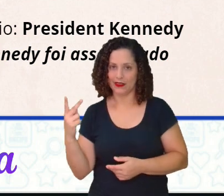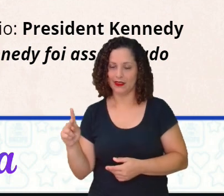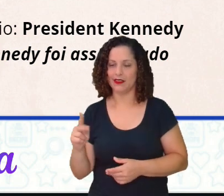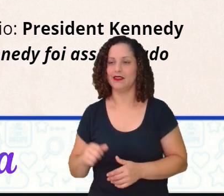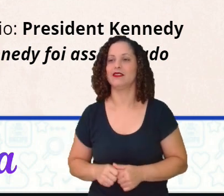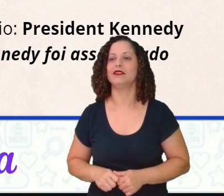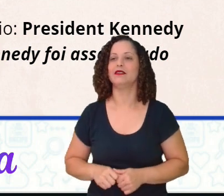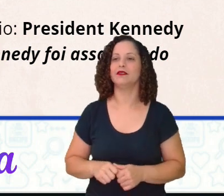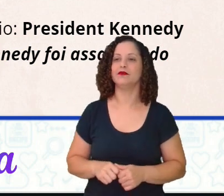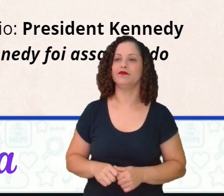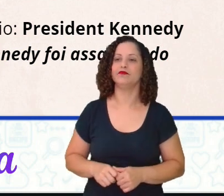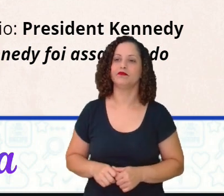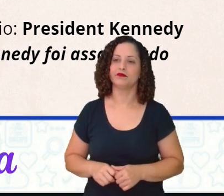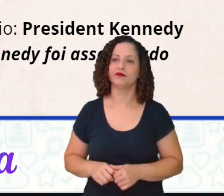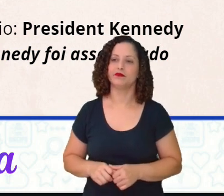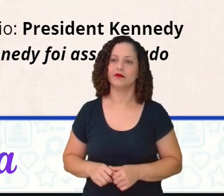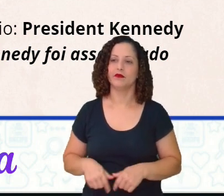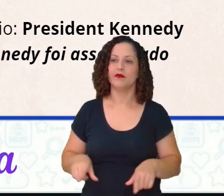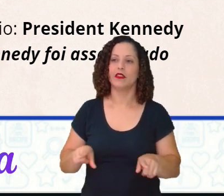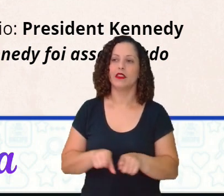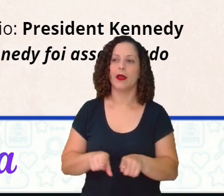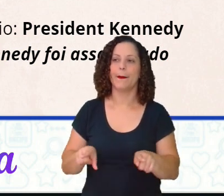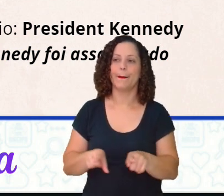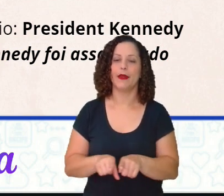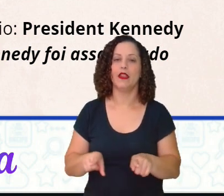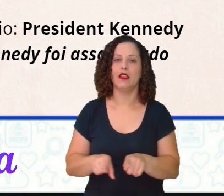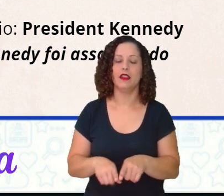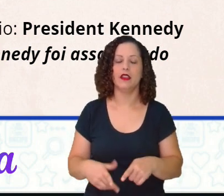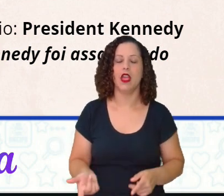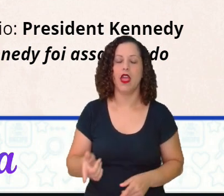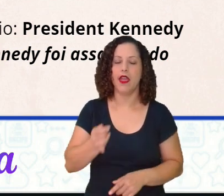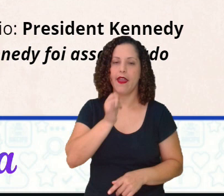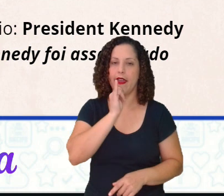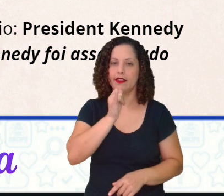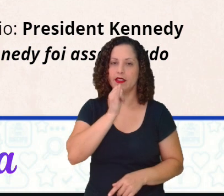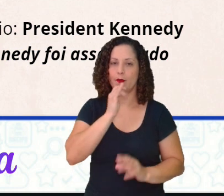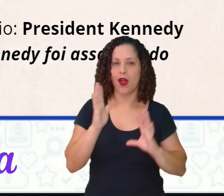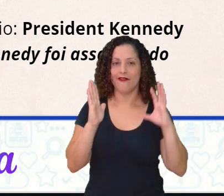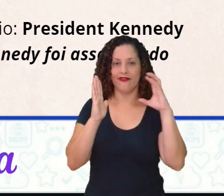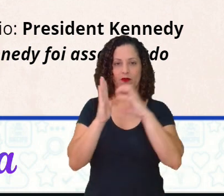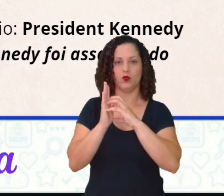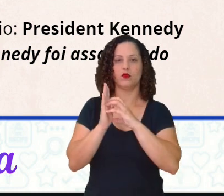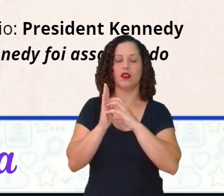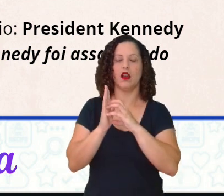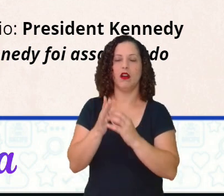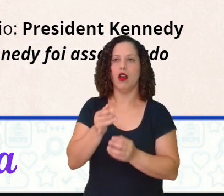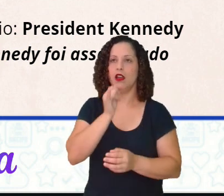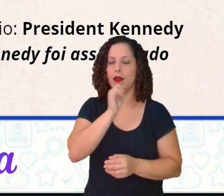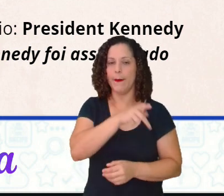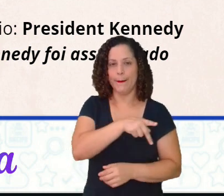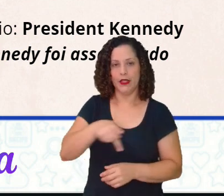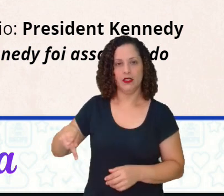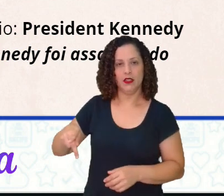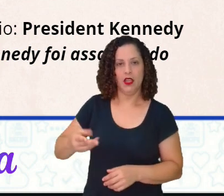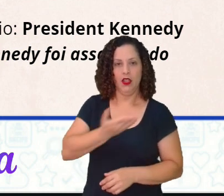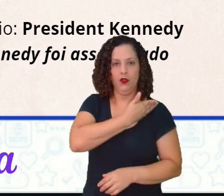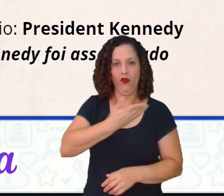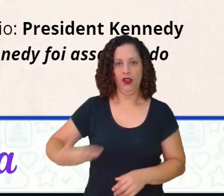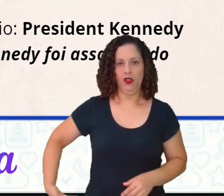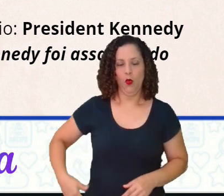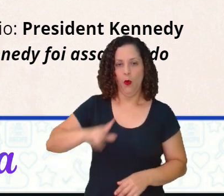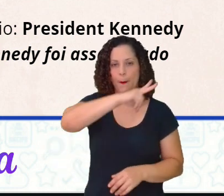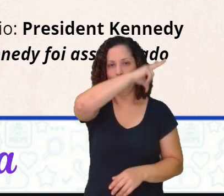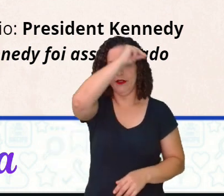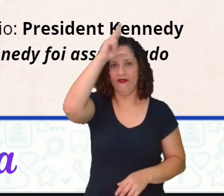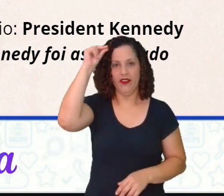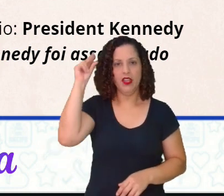Cargos acompanhados de nome próprio, cargos, que são cargos, presidente, governador,